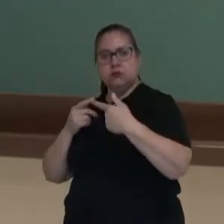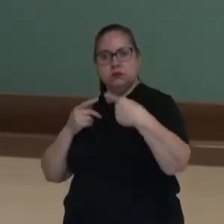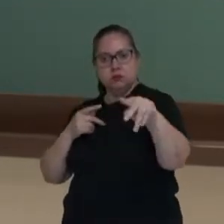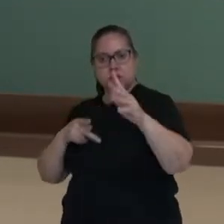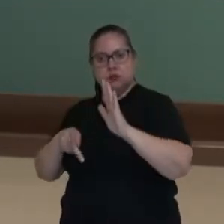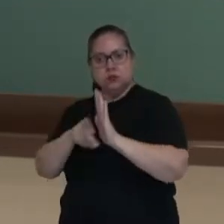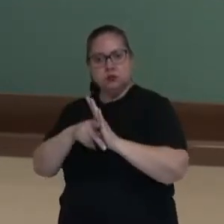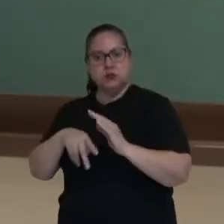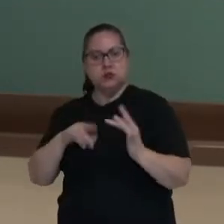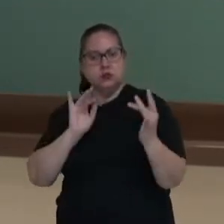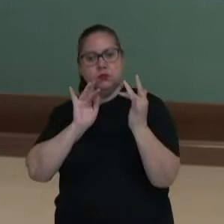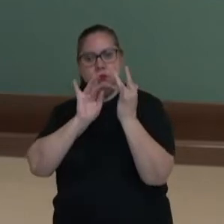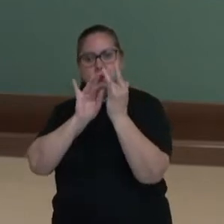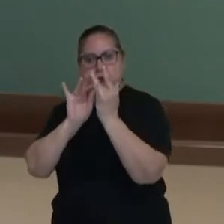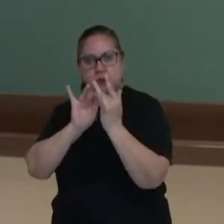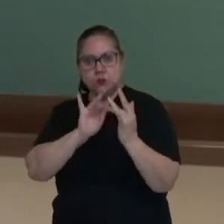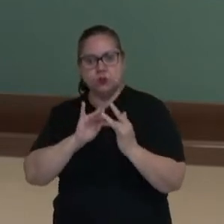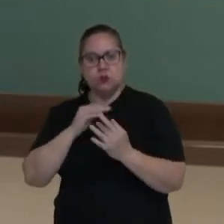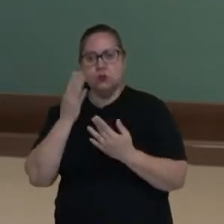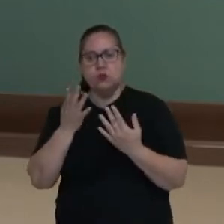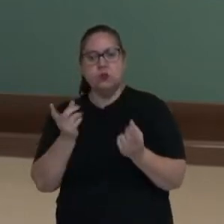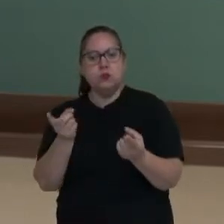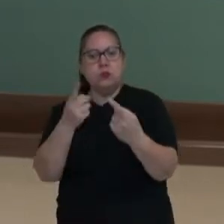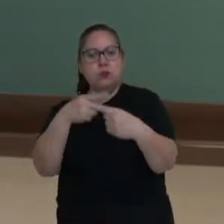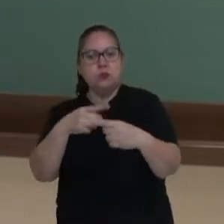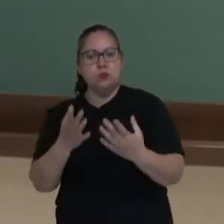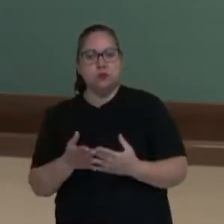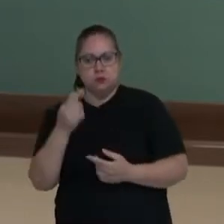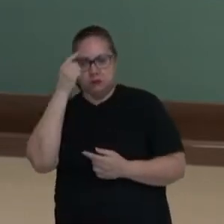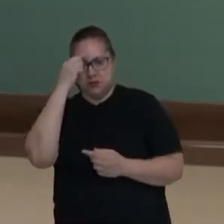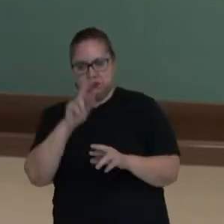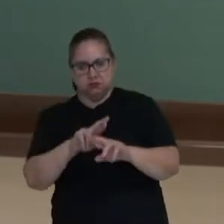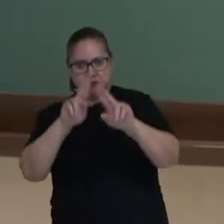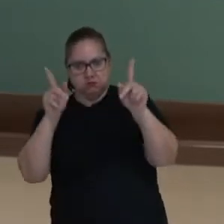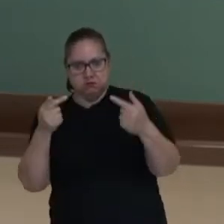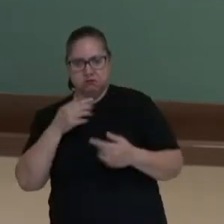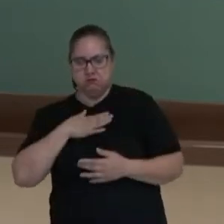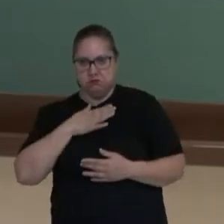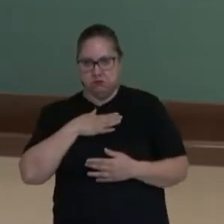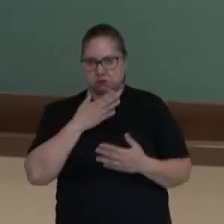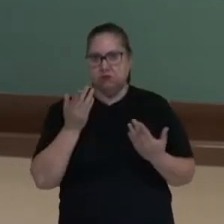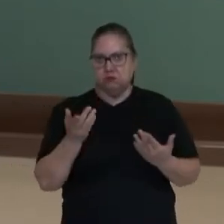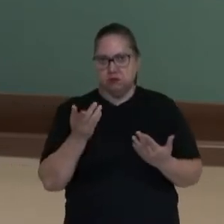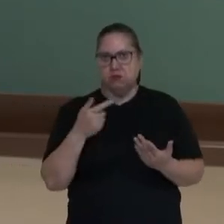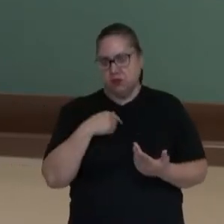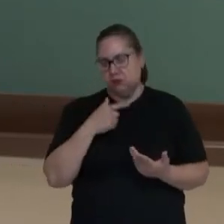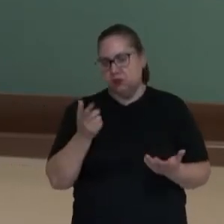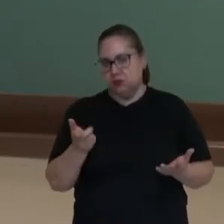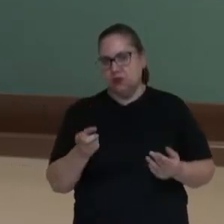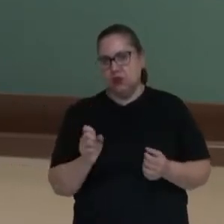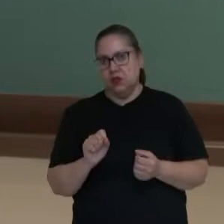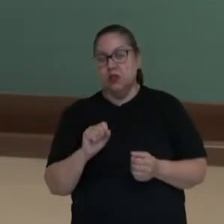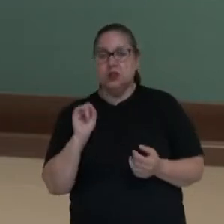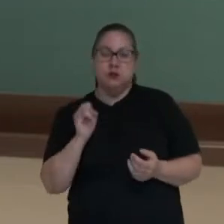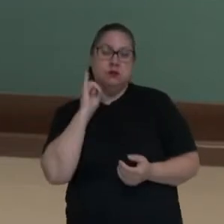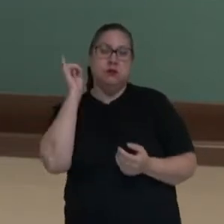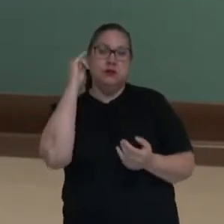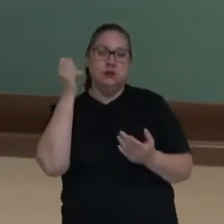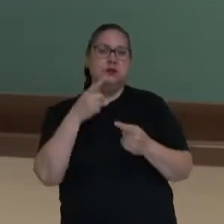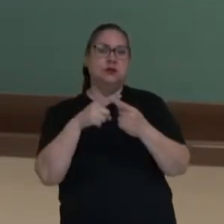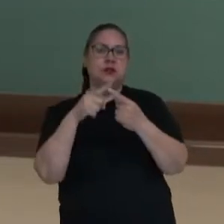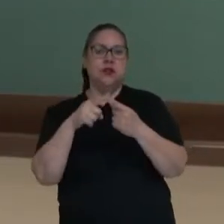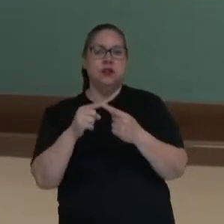tenho contato com contra-argumentos, com pensamentos diferentes do que eu tenho. E isso é muito importante